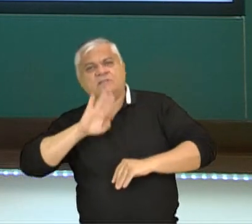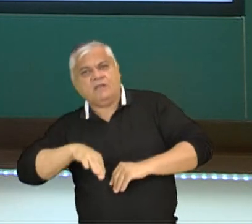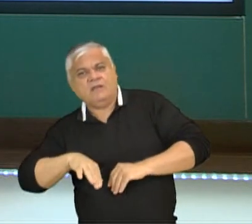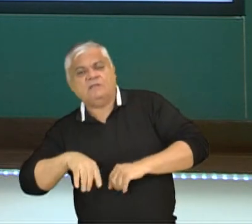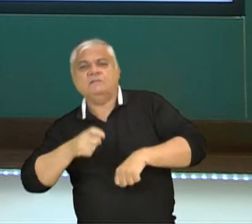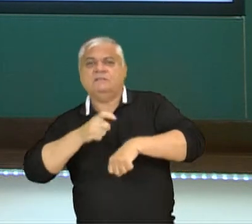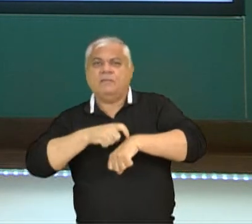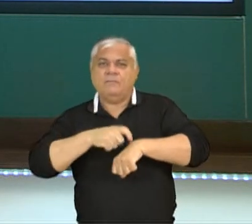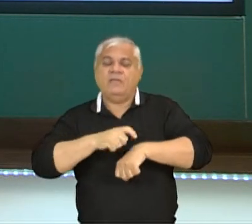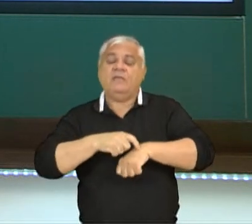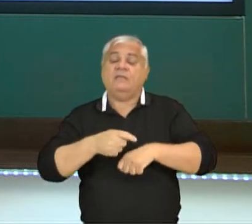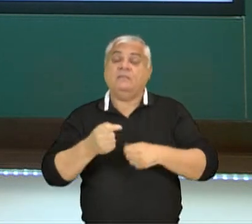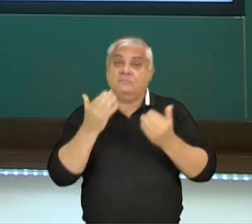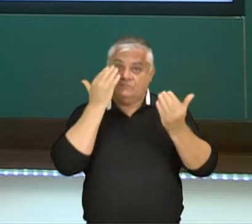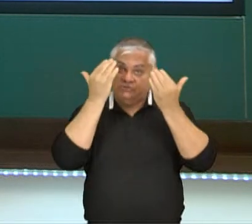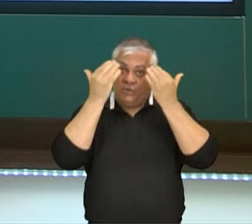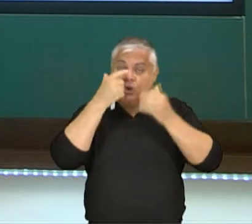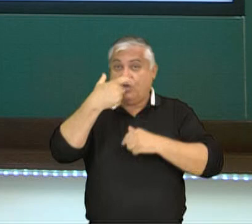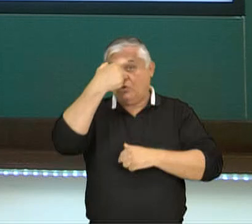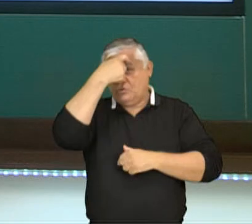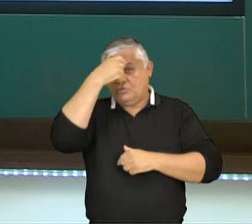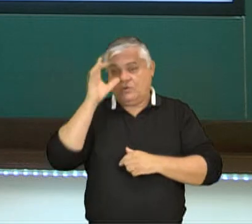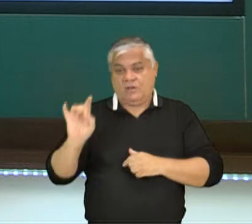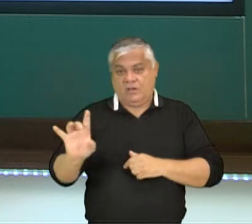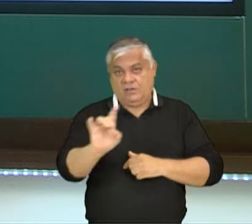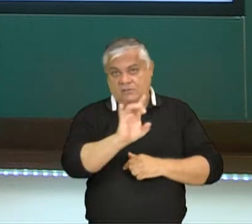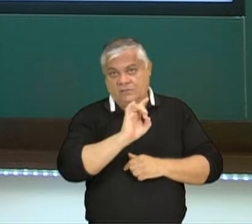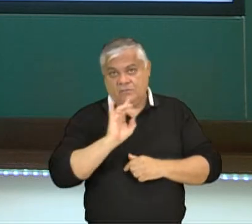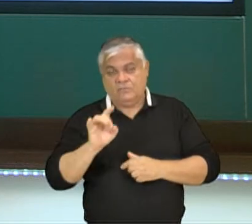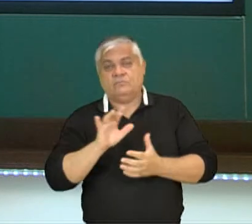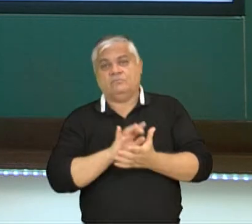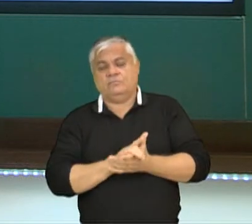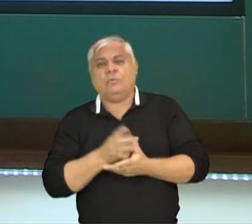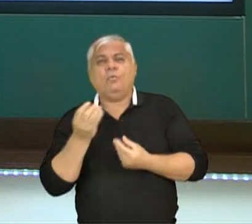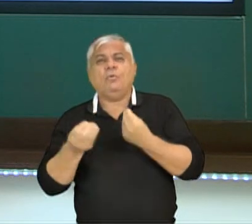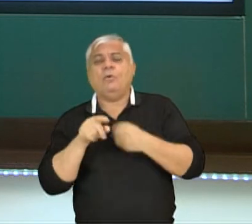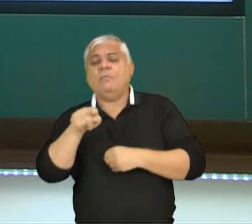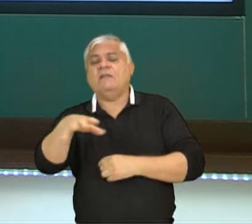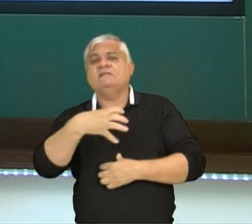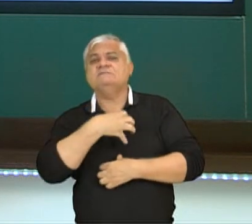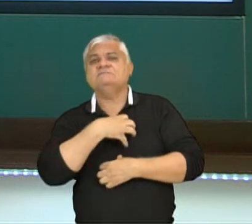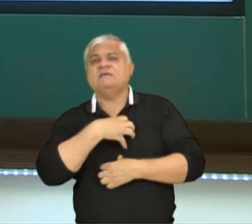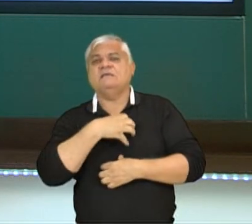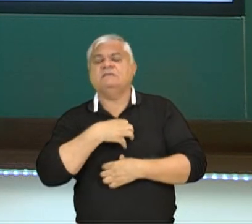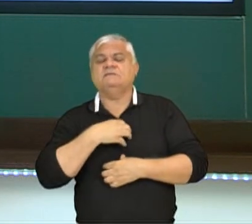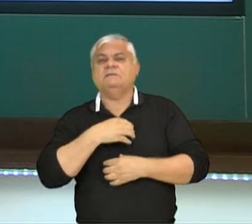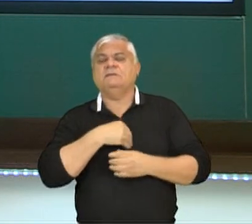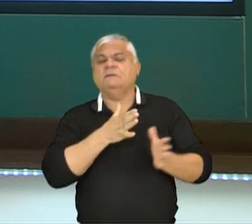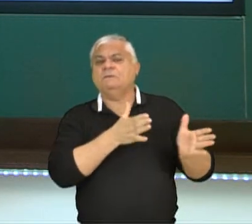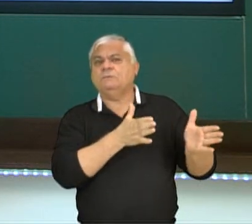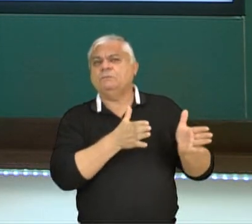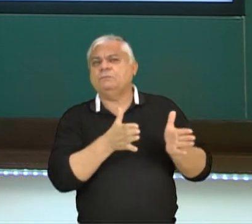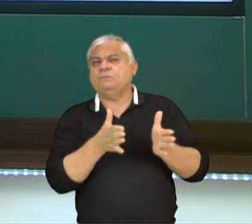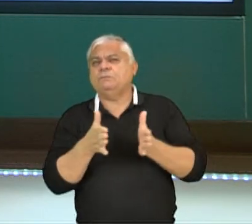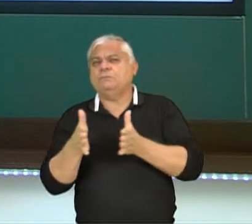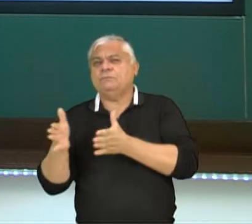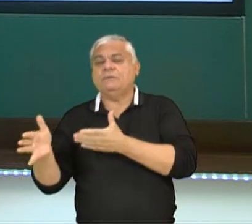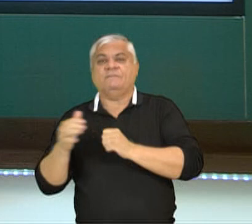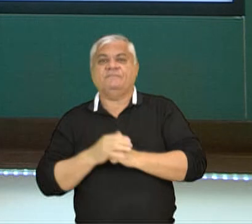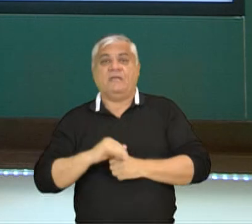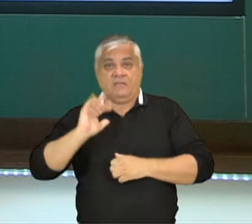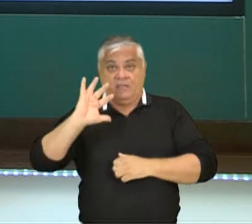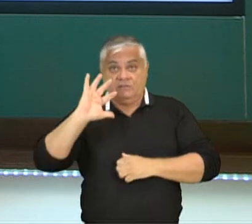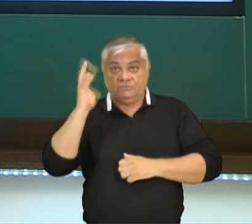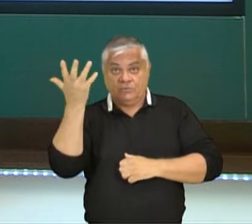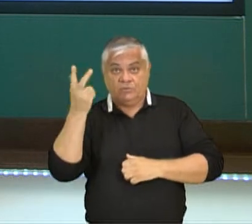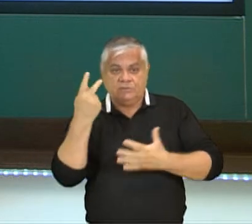tempo psicológico, que é o tempo interior dos personagens, como que eles sentem a passagem do tempo, né? Se as coisas que estão